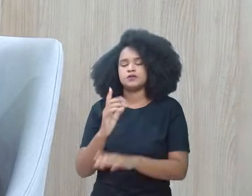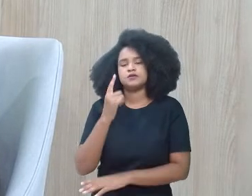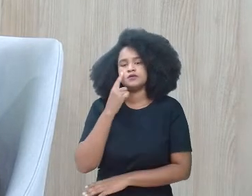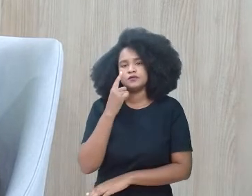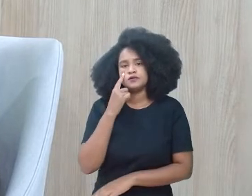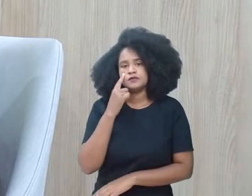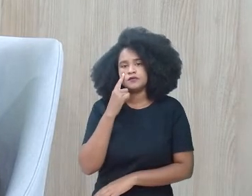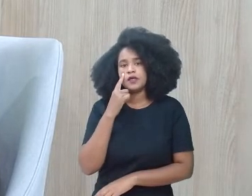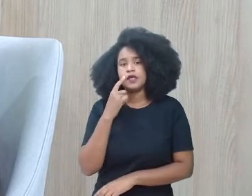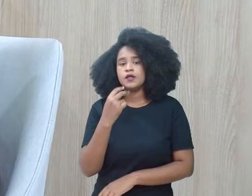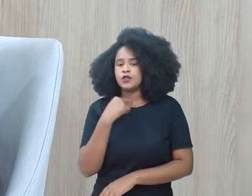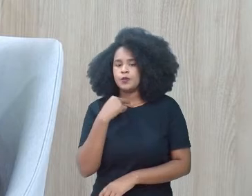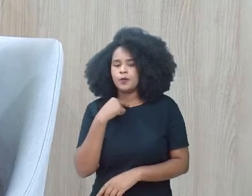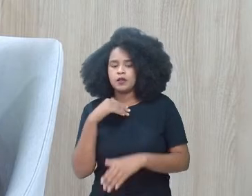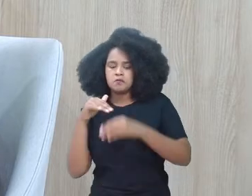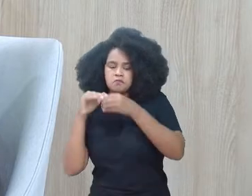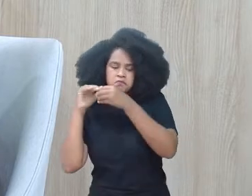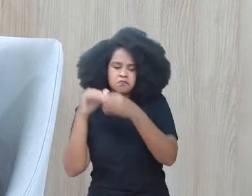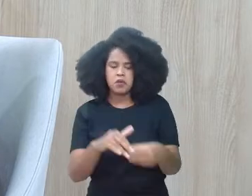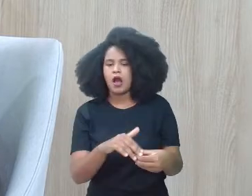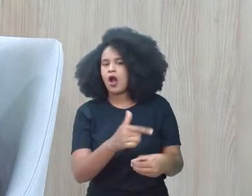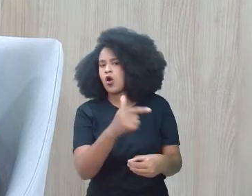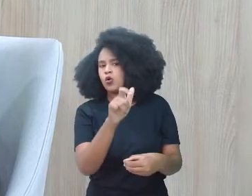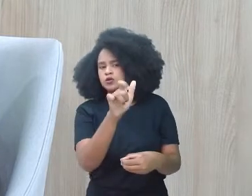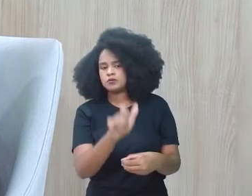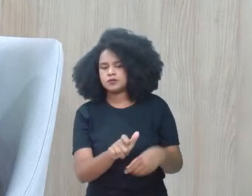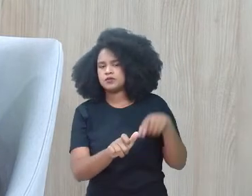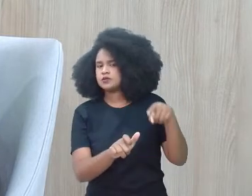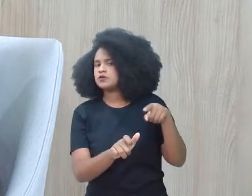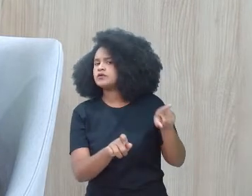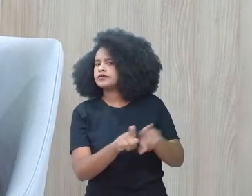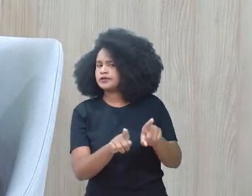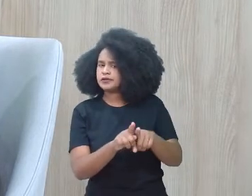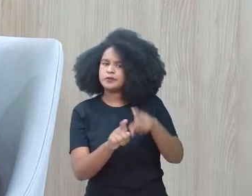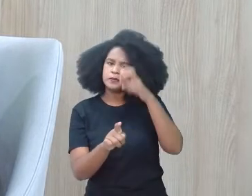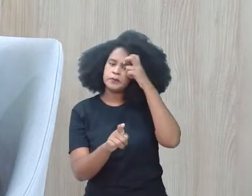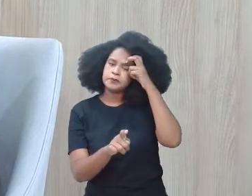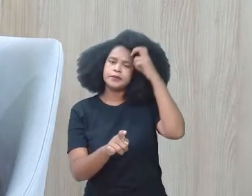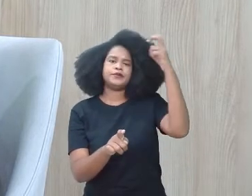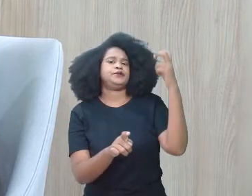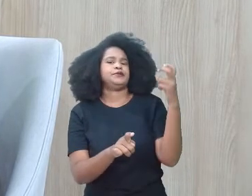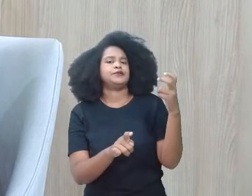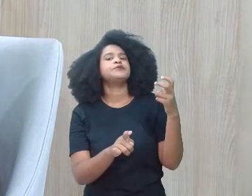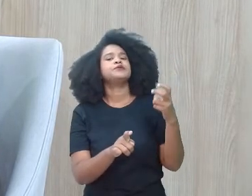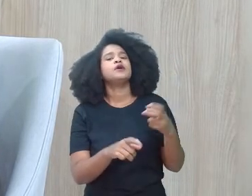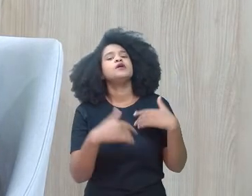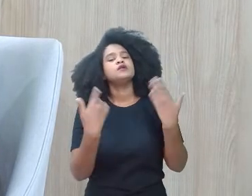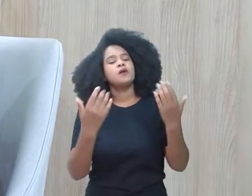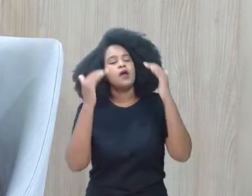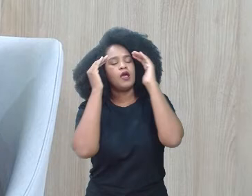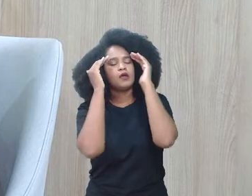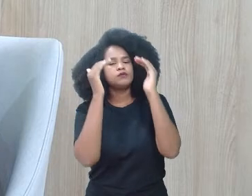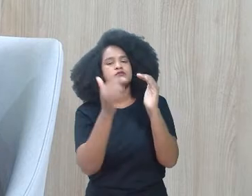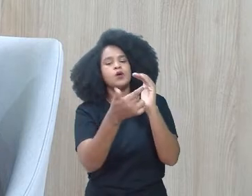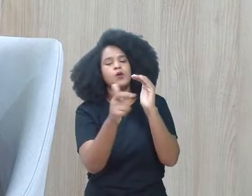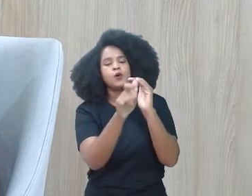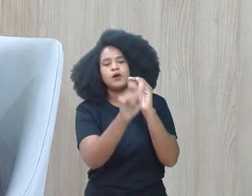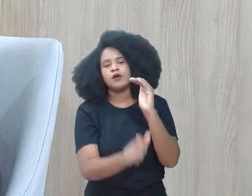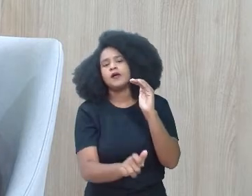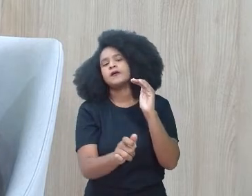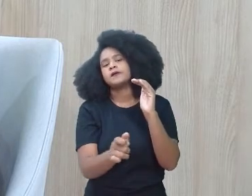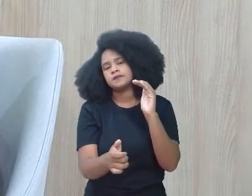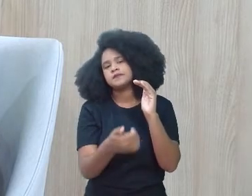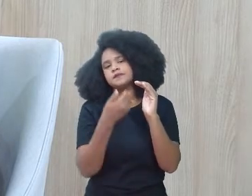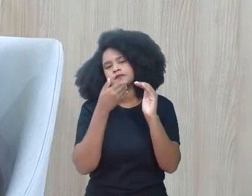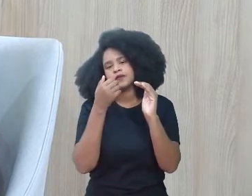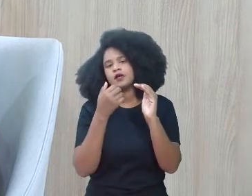o adversário, o poder do adversário, a sabedoria do adversário. Então, o respeito ao outro faz toda a